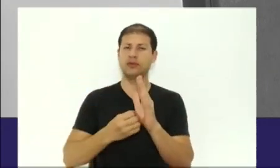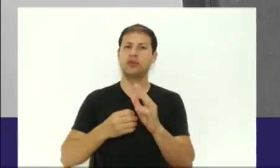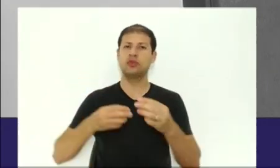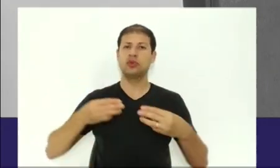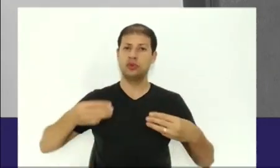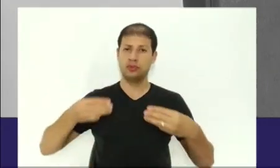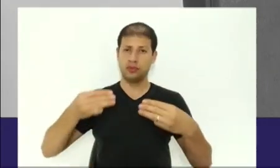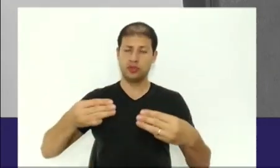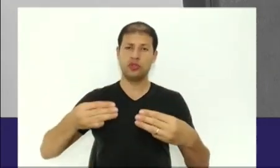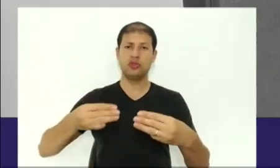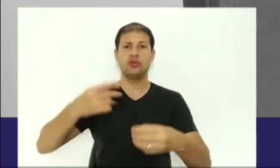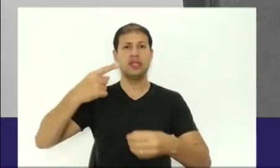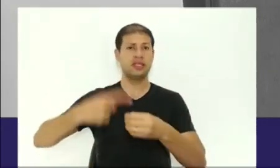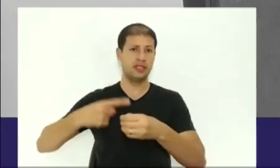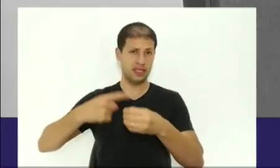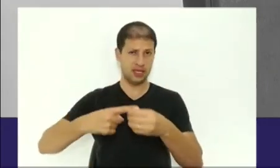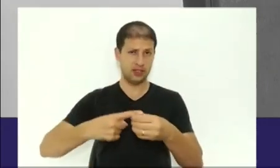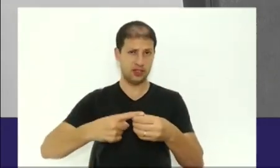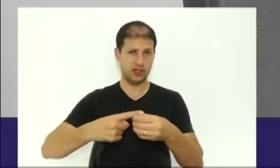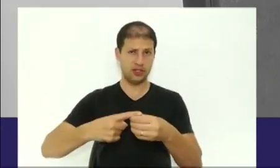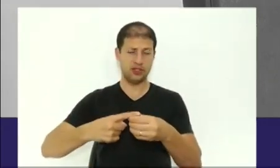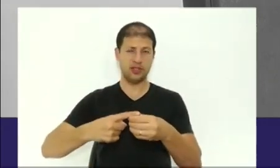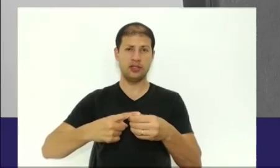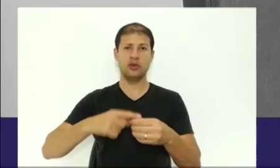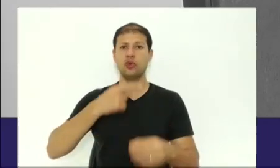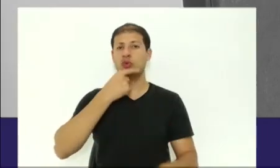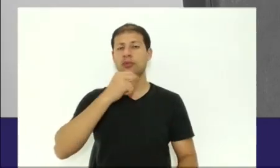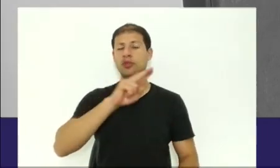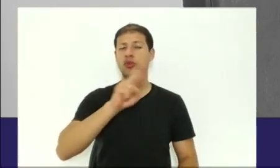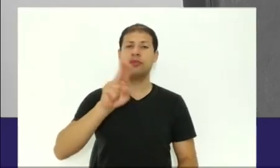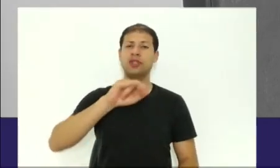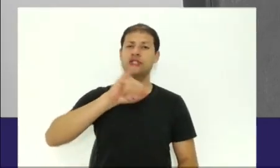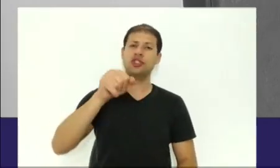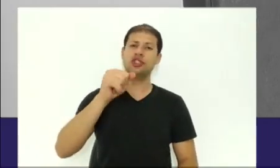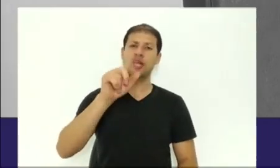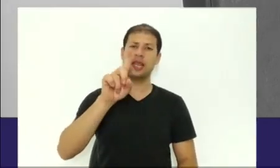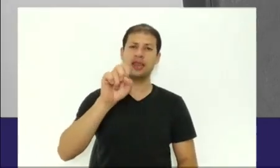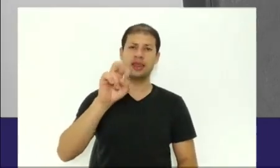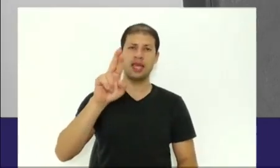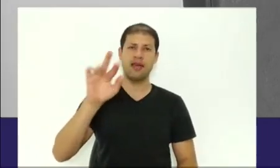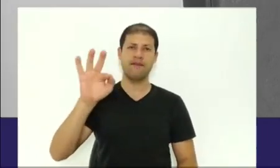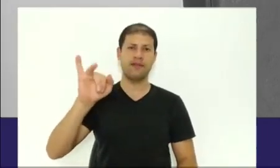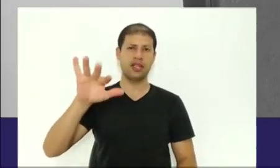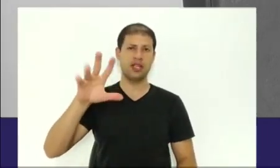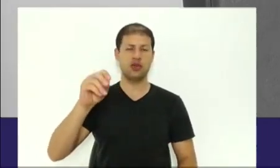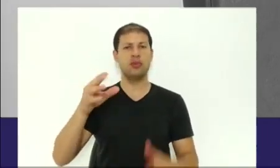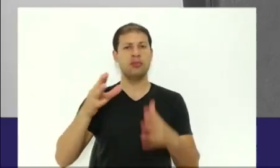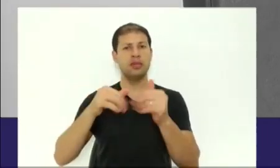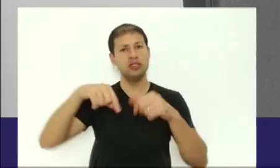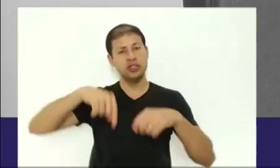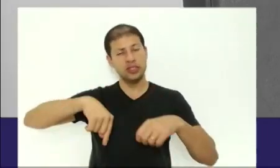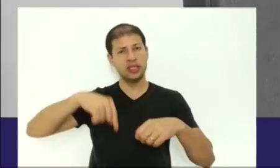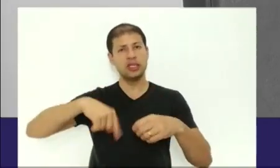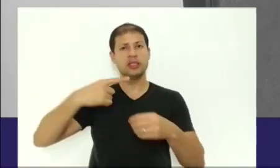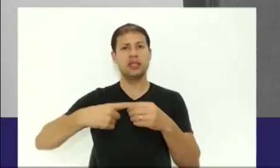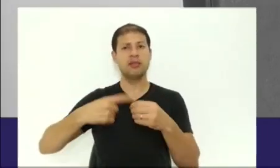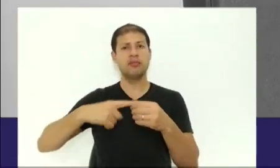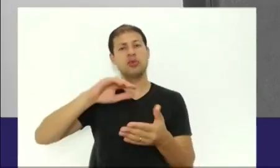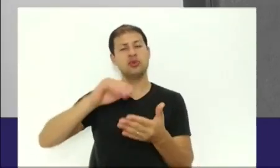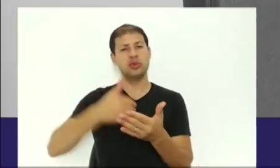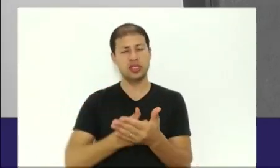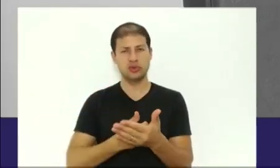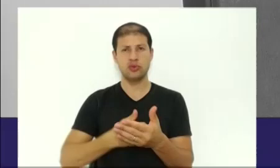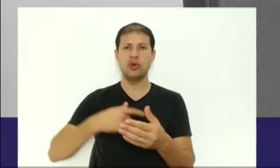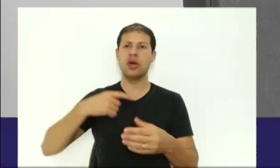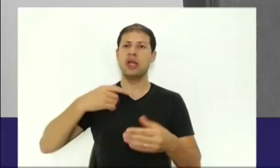das cidades, Jader Filho, solicitando inserir o município de Botucatu na lista de municípios